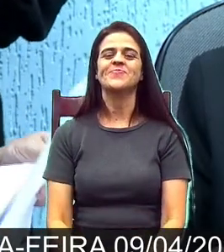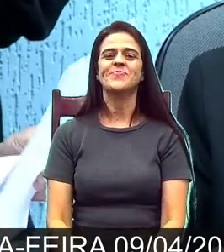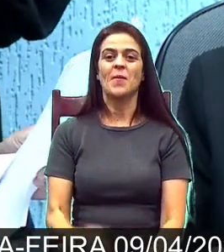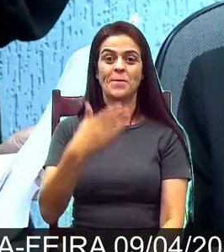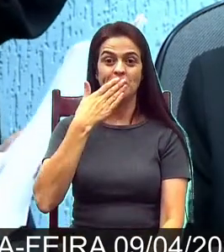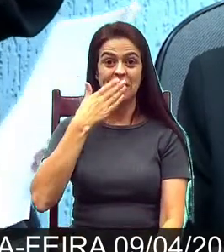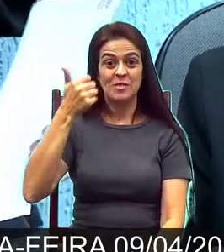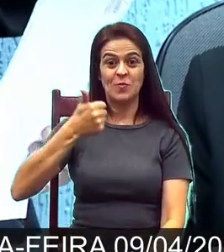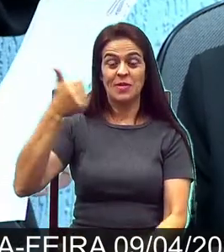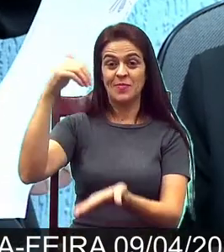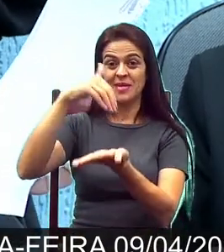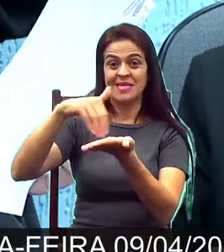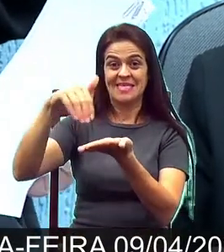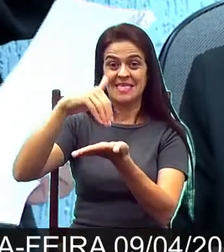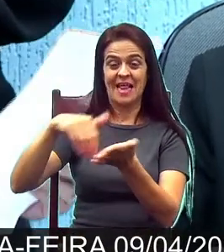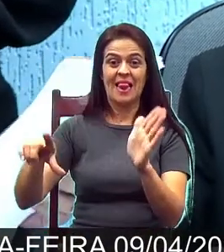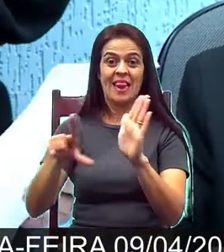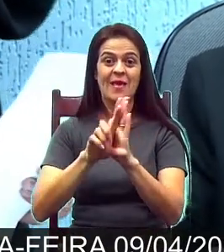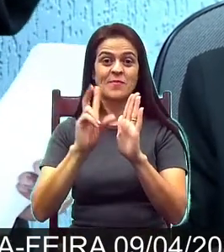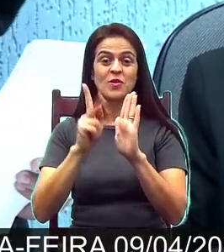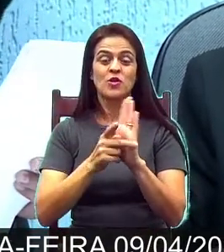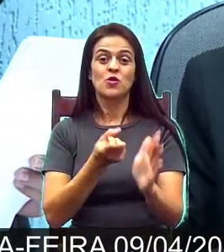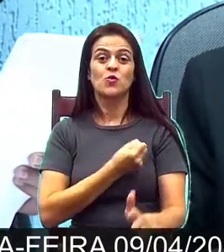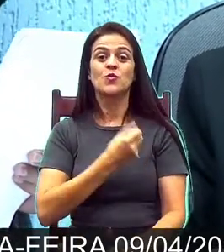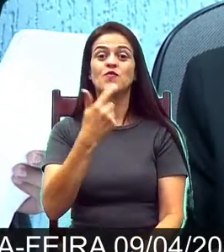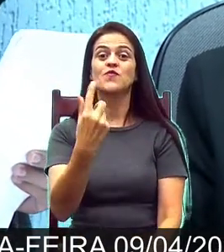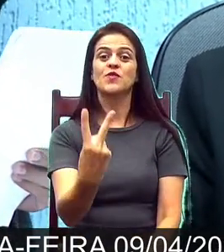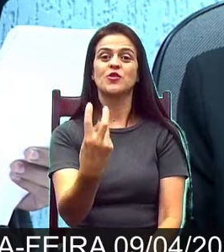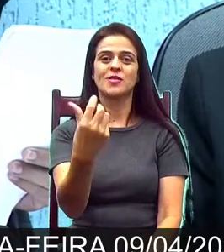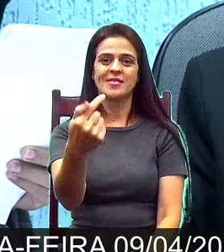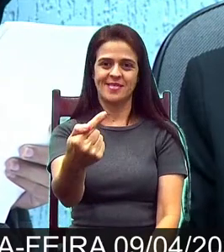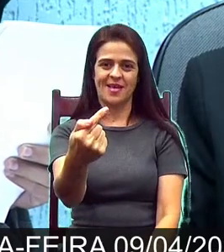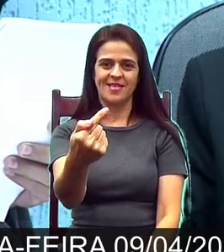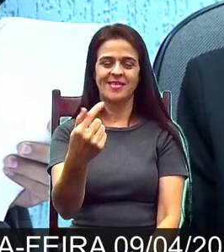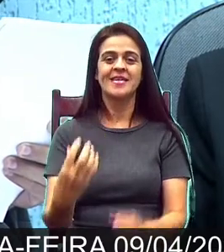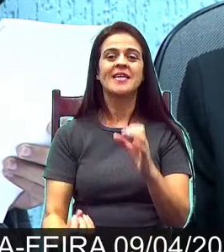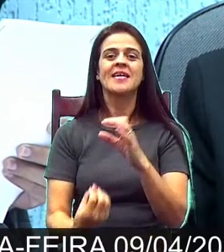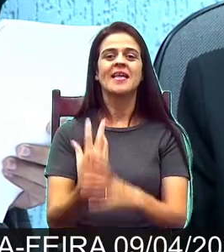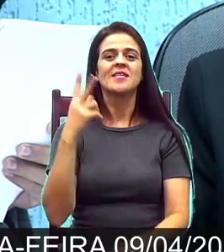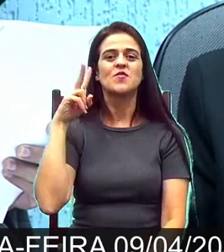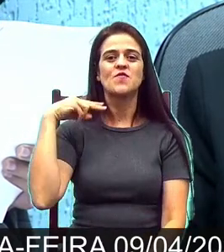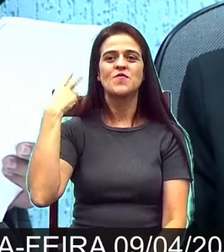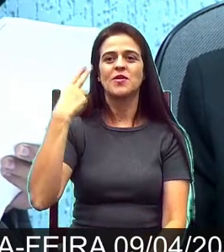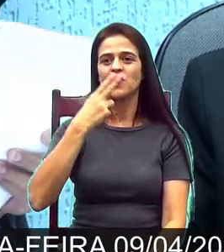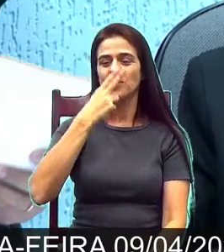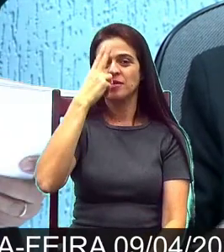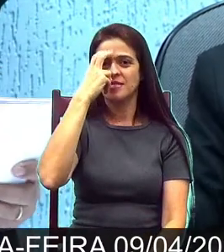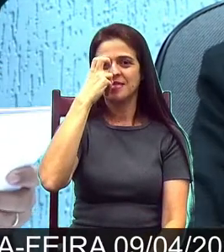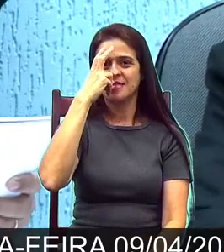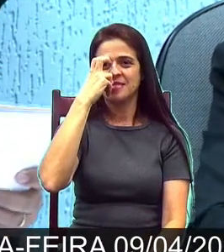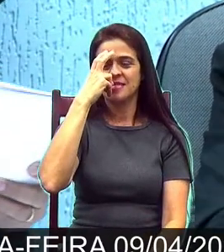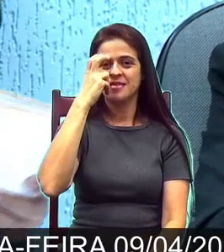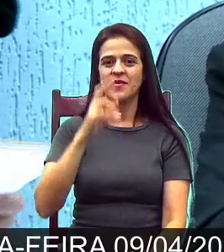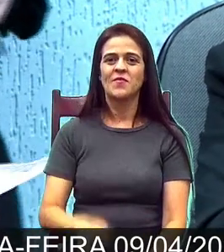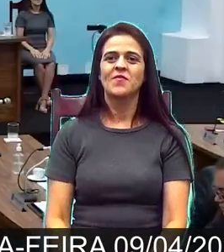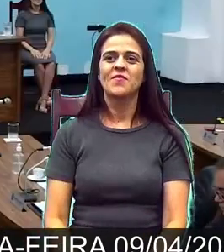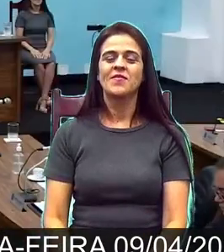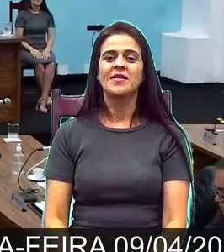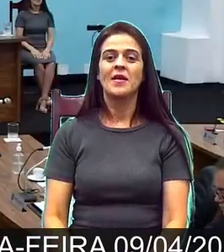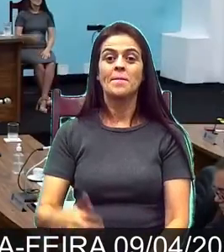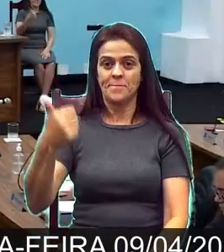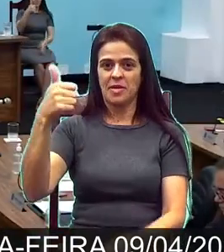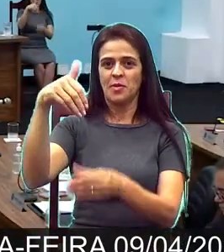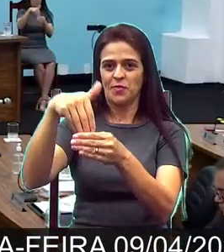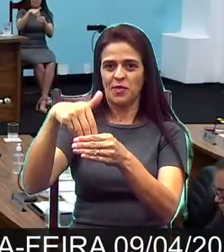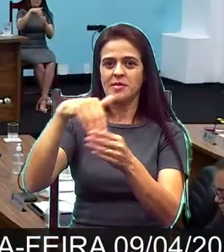Peço ao primeiro secretário que faça a leitura do projeto de lei número 27/2024, de autoria do vereador Idelvan da Saúde. O projeto está em primeira votação.